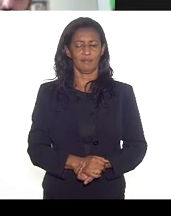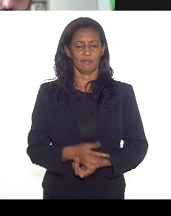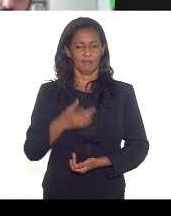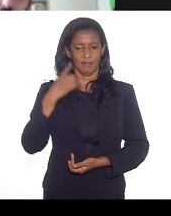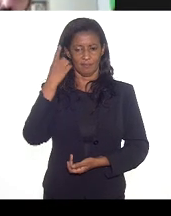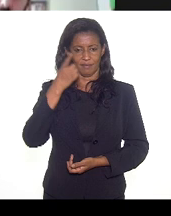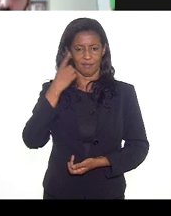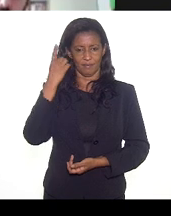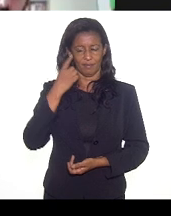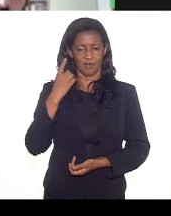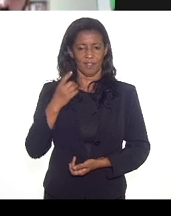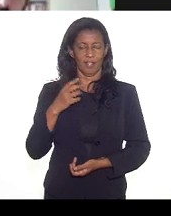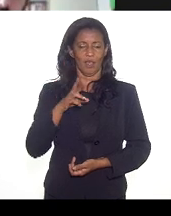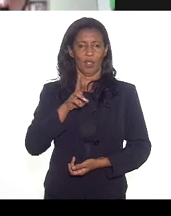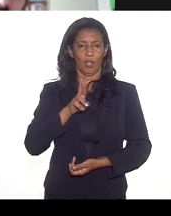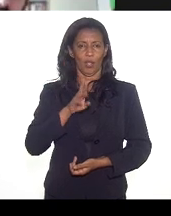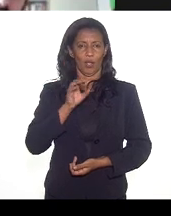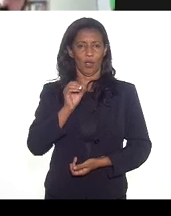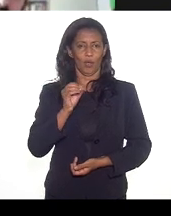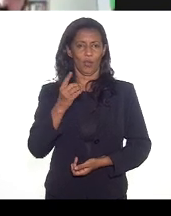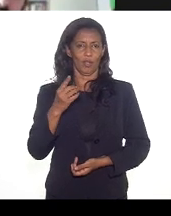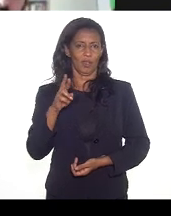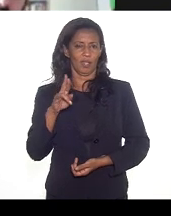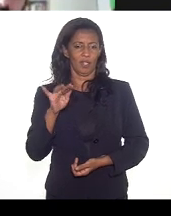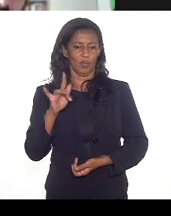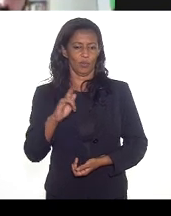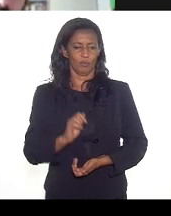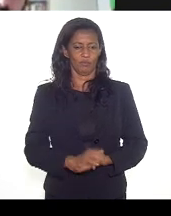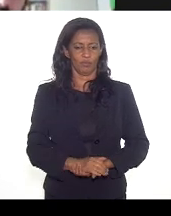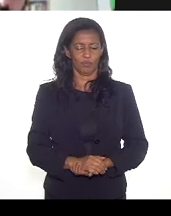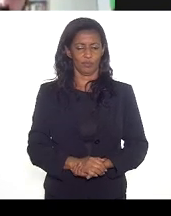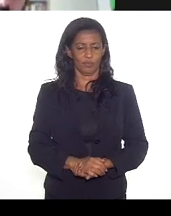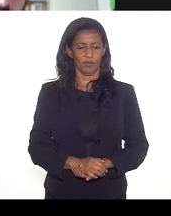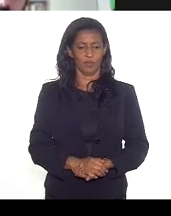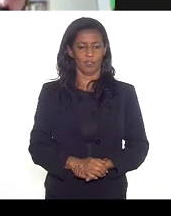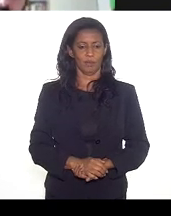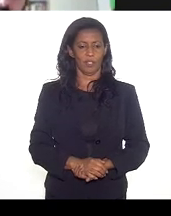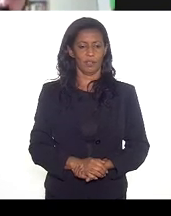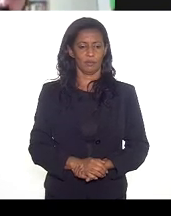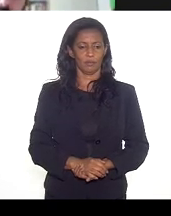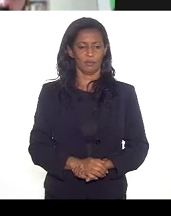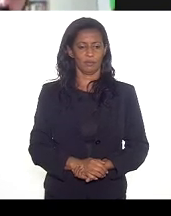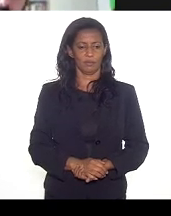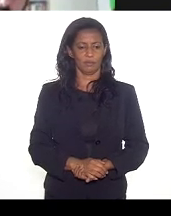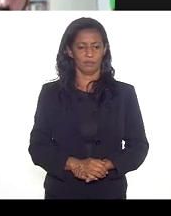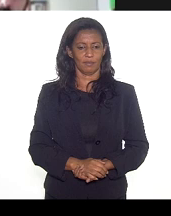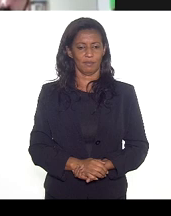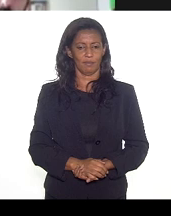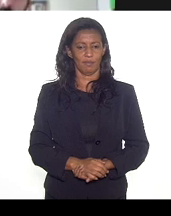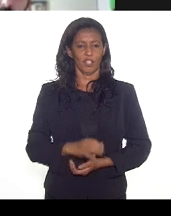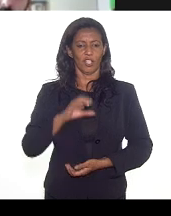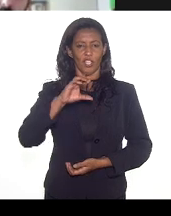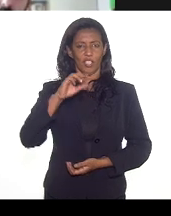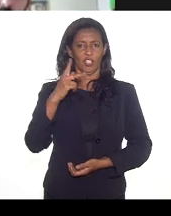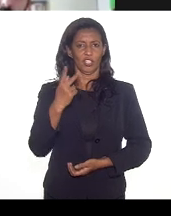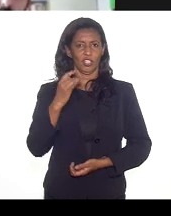Deputado Rodrigo Bacelar. Deputado Rodrigo Bacelar. Deputado Chico